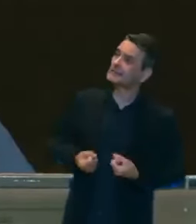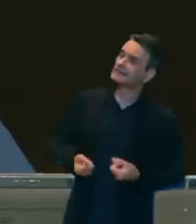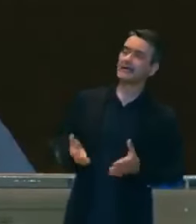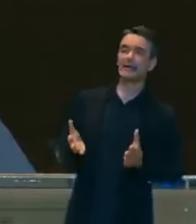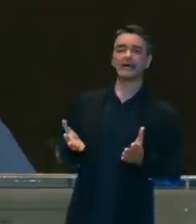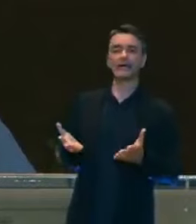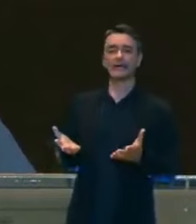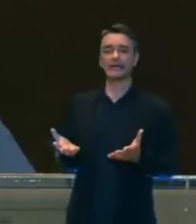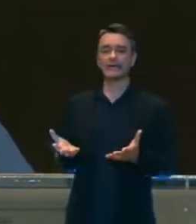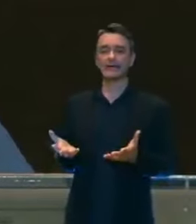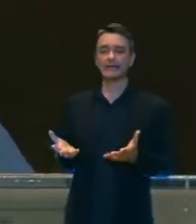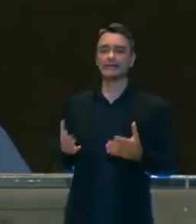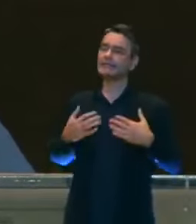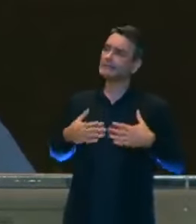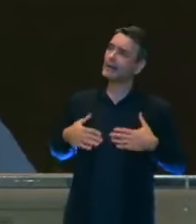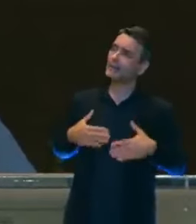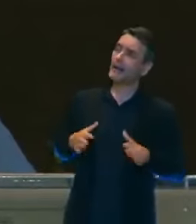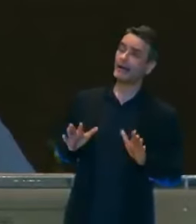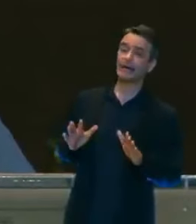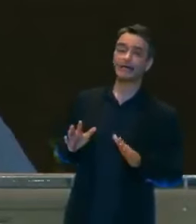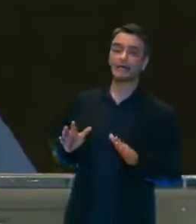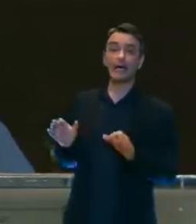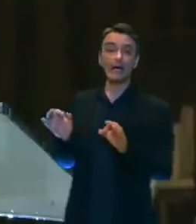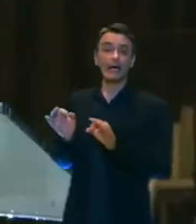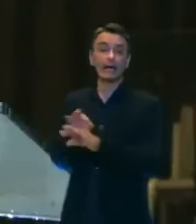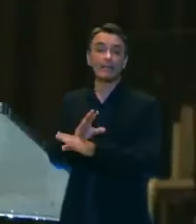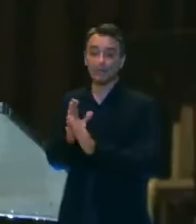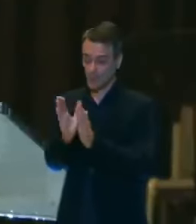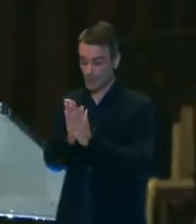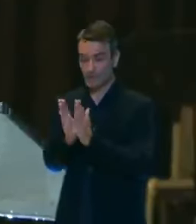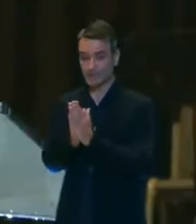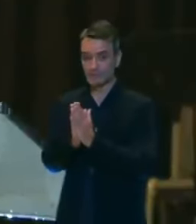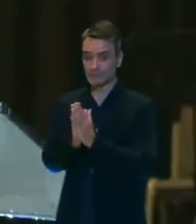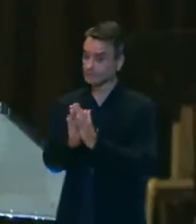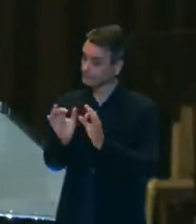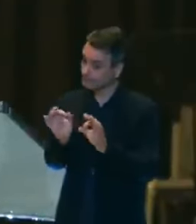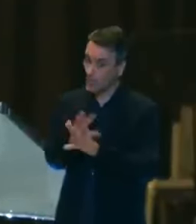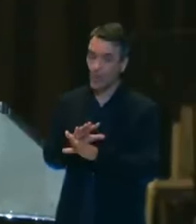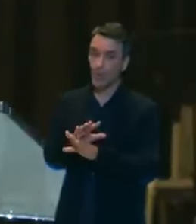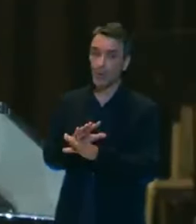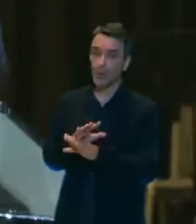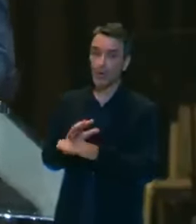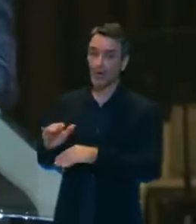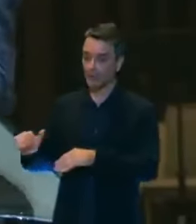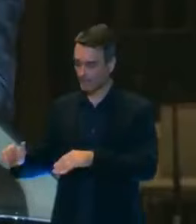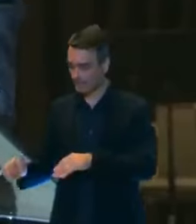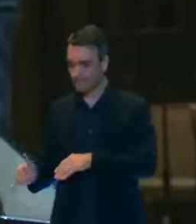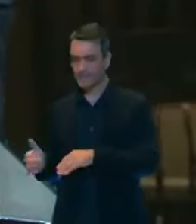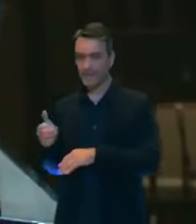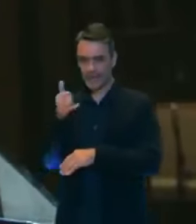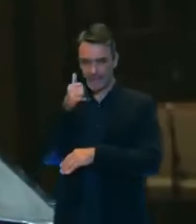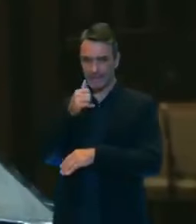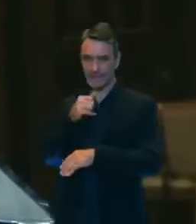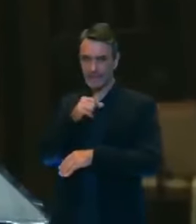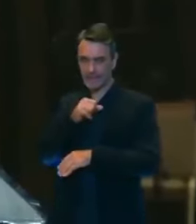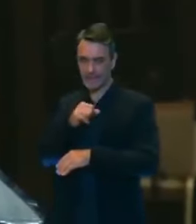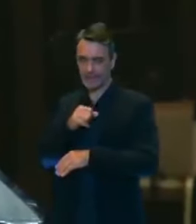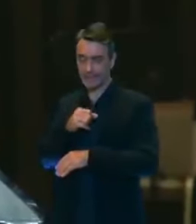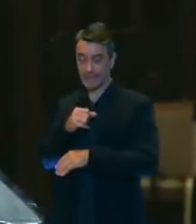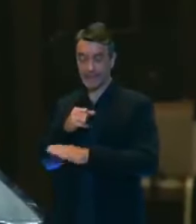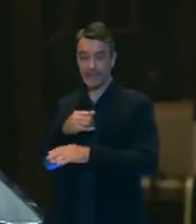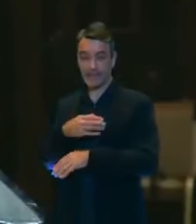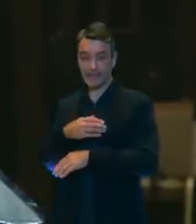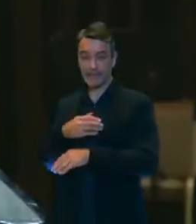A gente terminou a oração, sem brincadeira, terminou a oração. Assim eu pegou o celular para mexer, eu falei, chegou uma mensagem aqui,